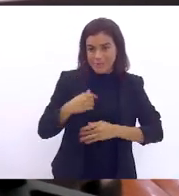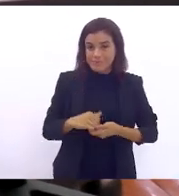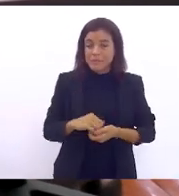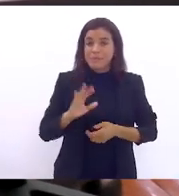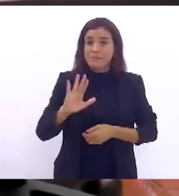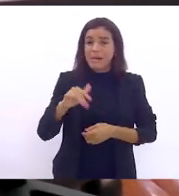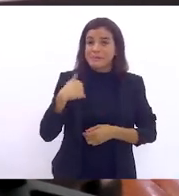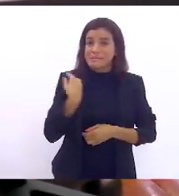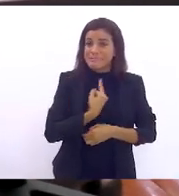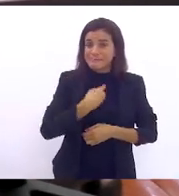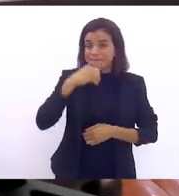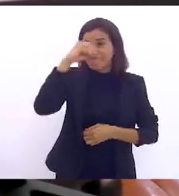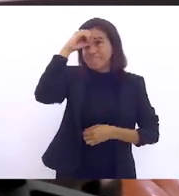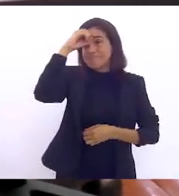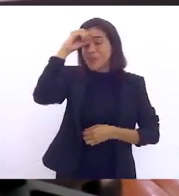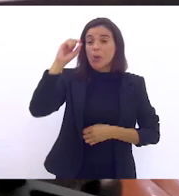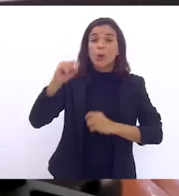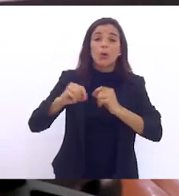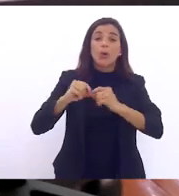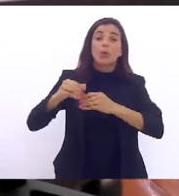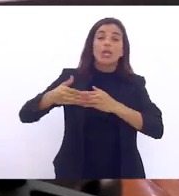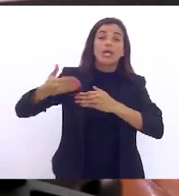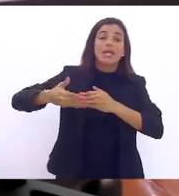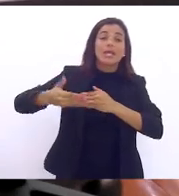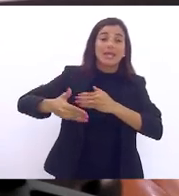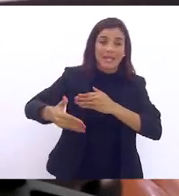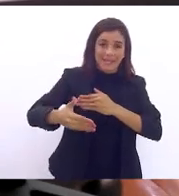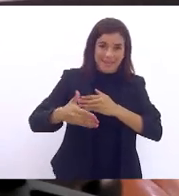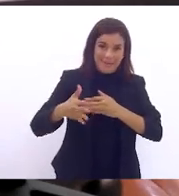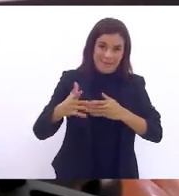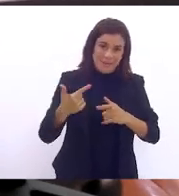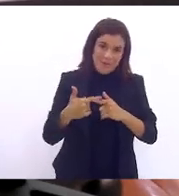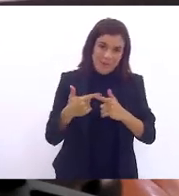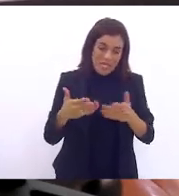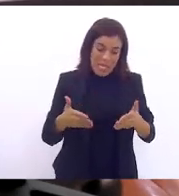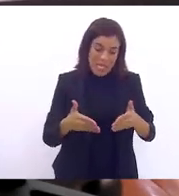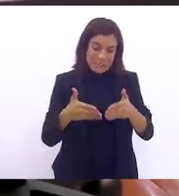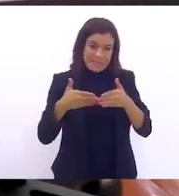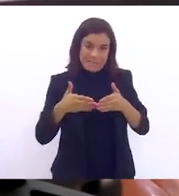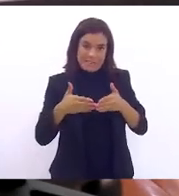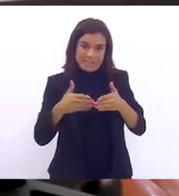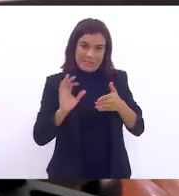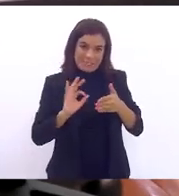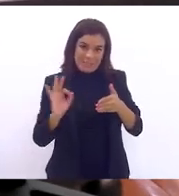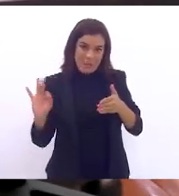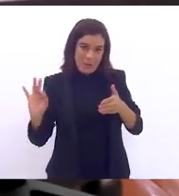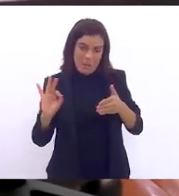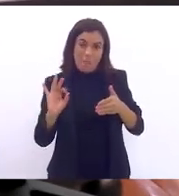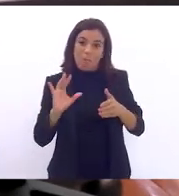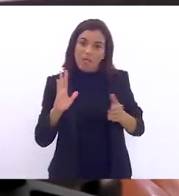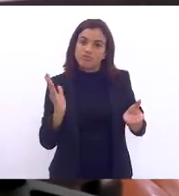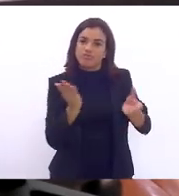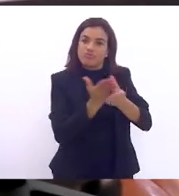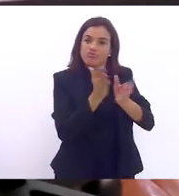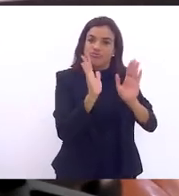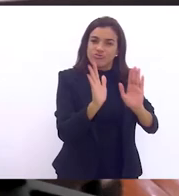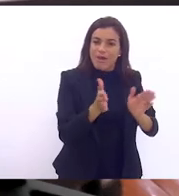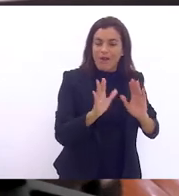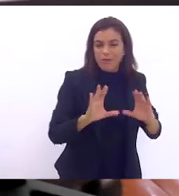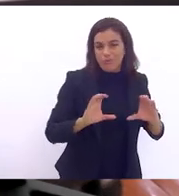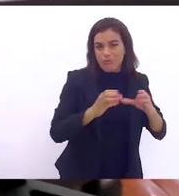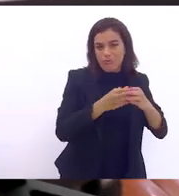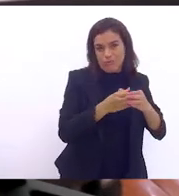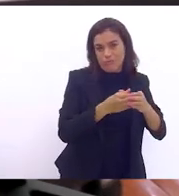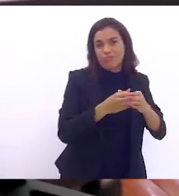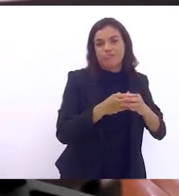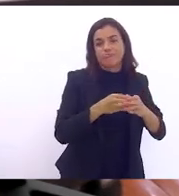nós o que viria pela frente a isenção até agora não veio né tá judicializada hoje tá lá na sexta turma do Tribunal